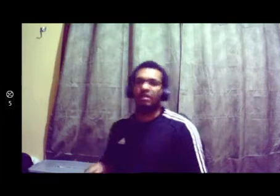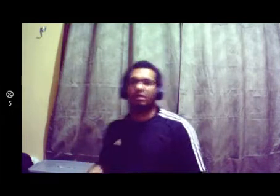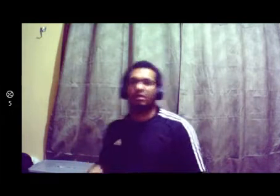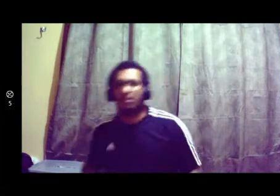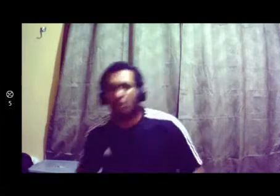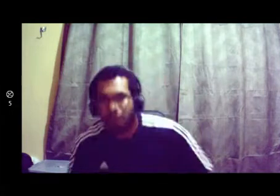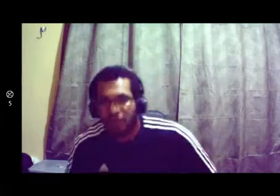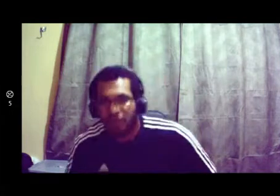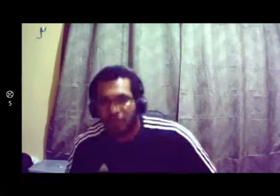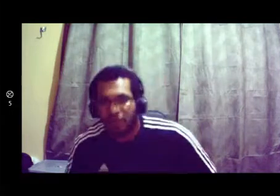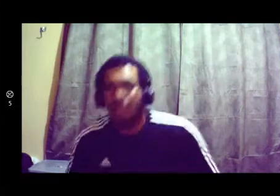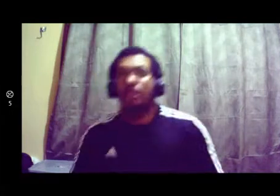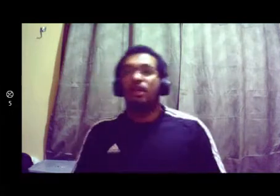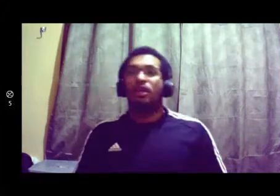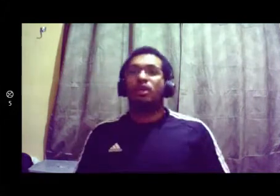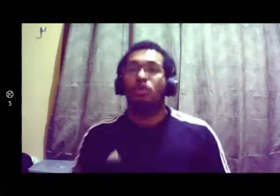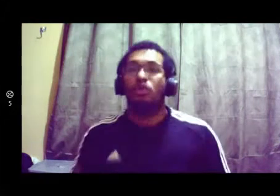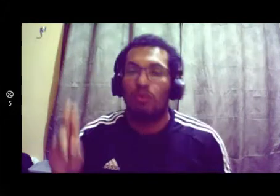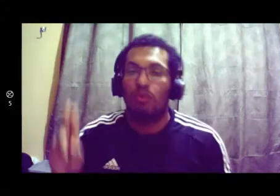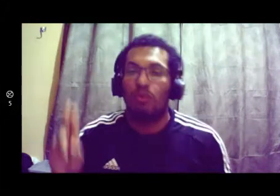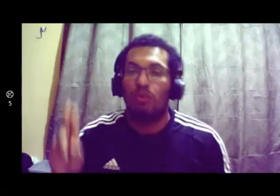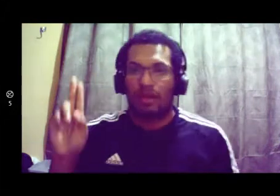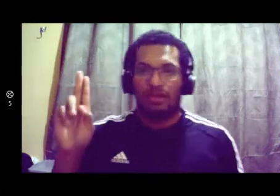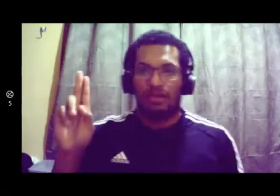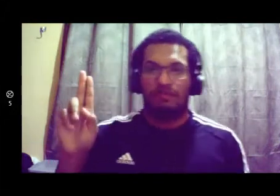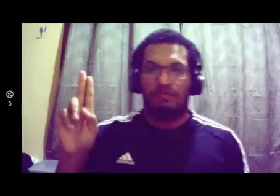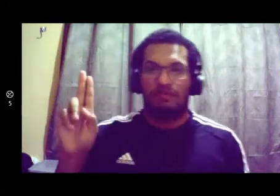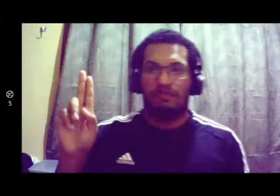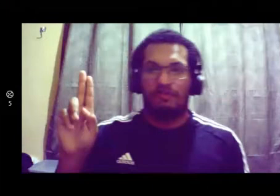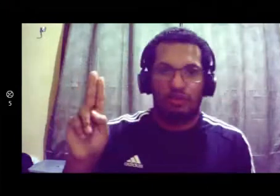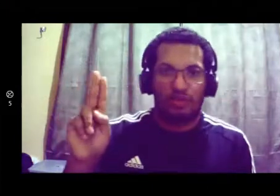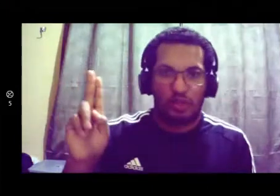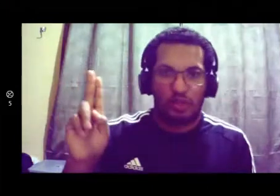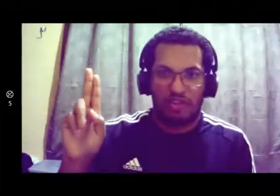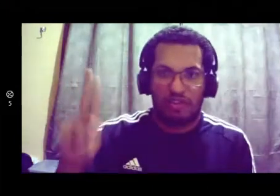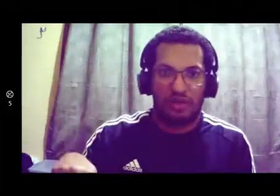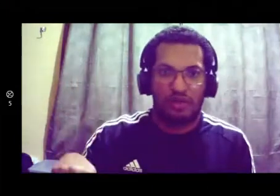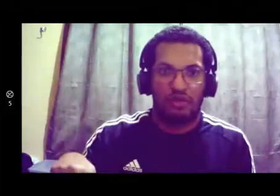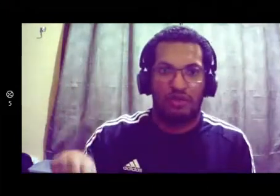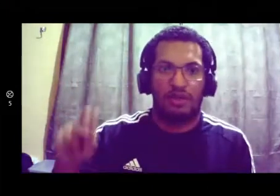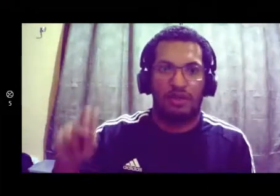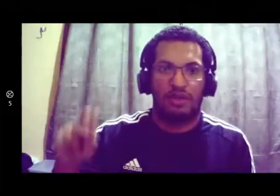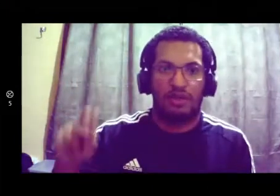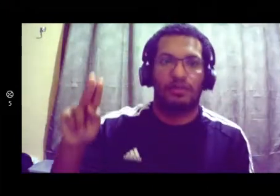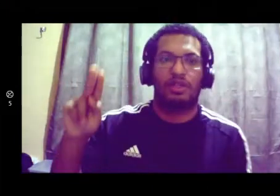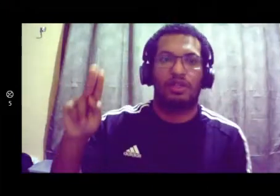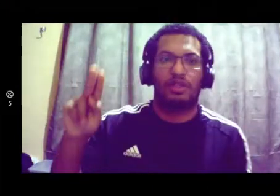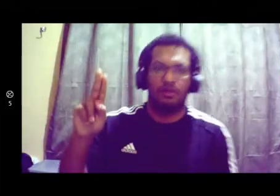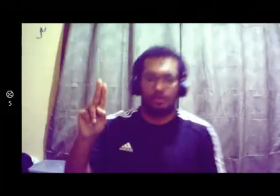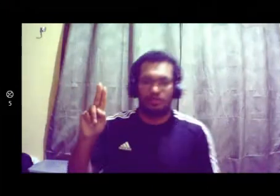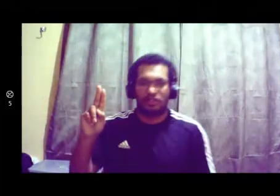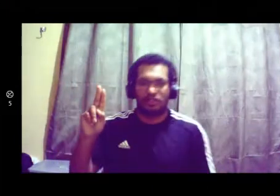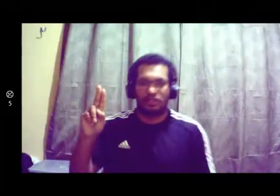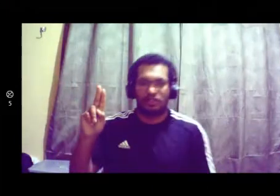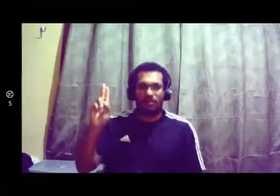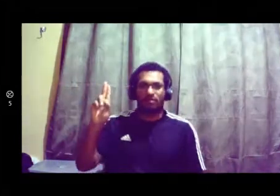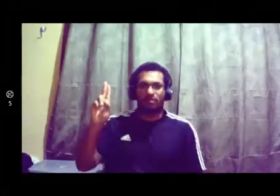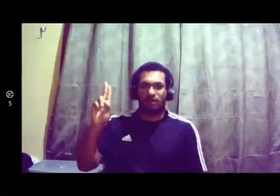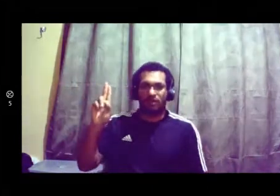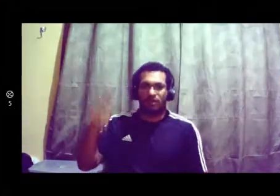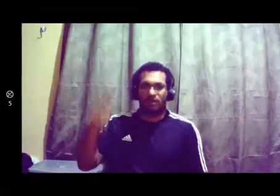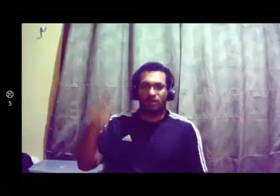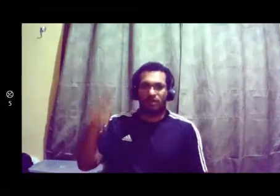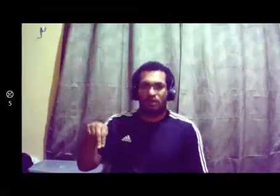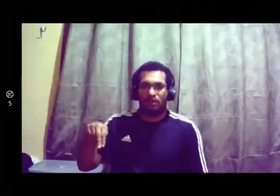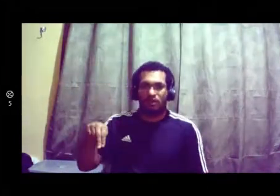Sempre, tá bom? Nunca você faz como se fosse um N e faz assim, ó. Nunca. Então, ó, deixa eu ver se vai ficar mais grave